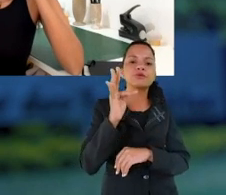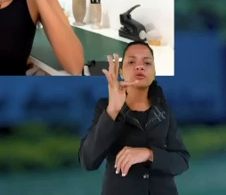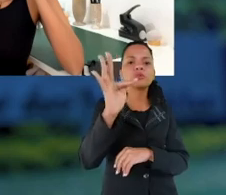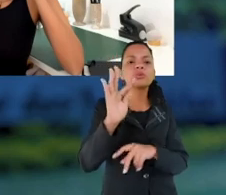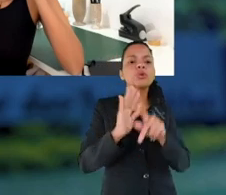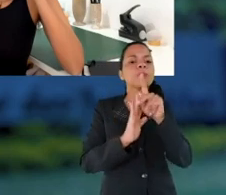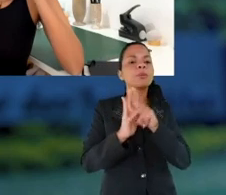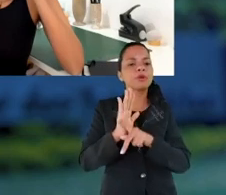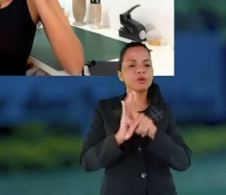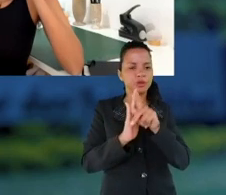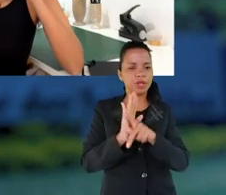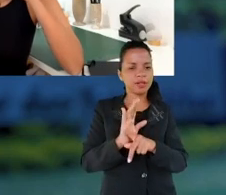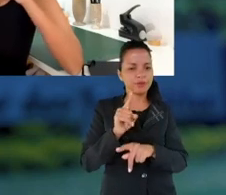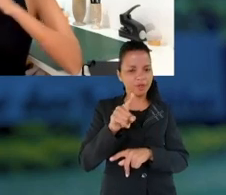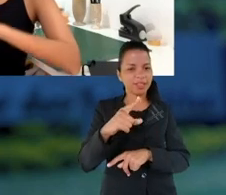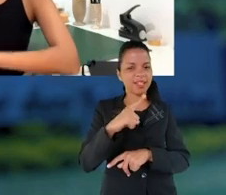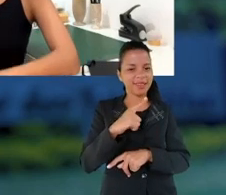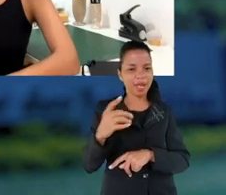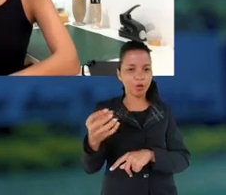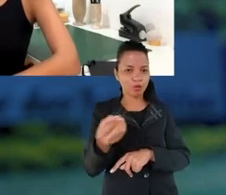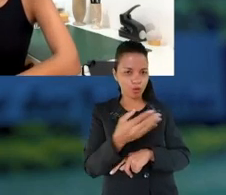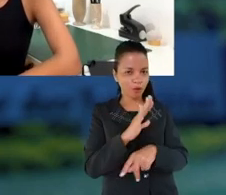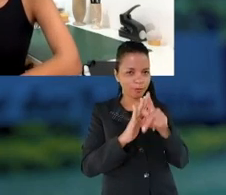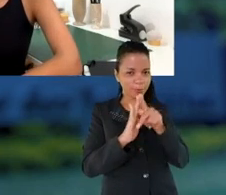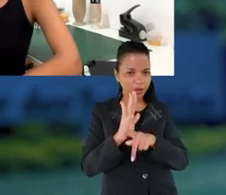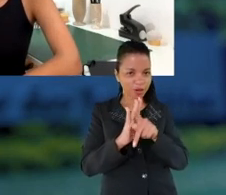nova em andamento, quais são os seus planos?